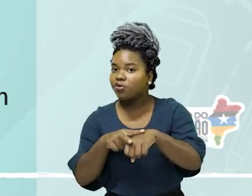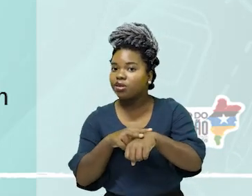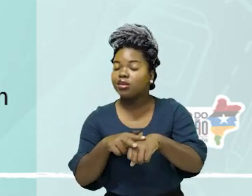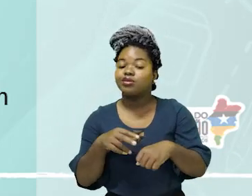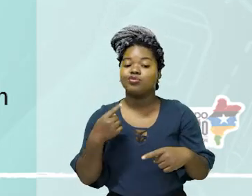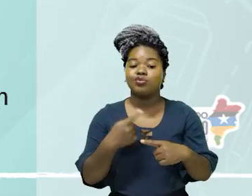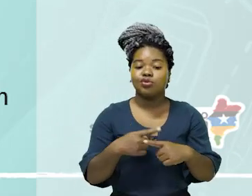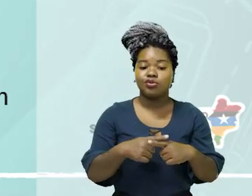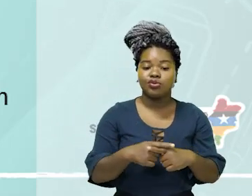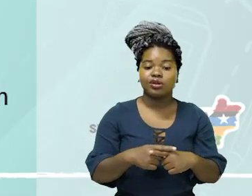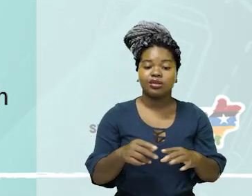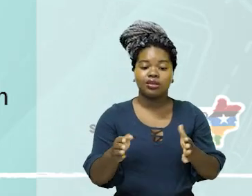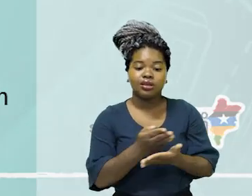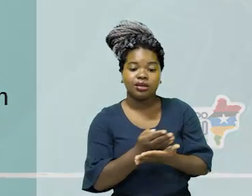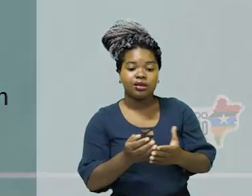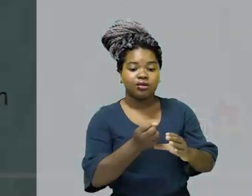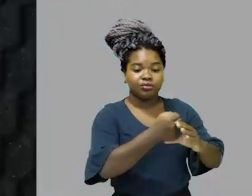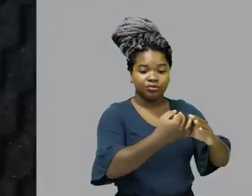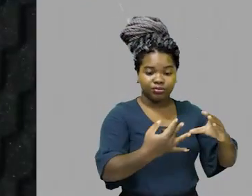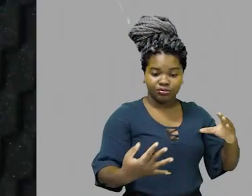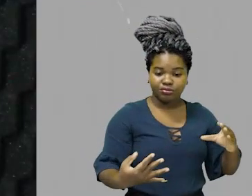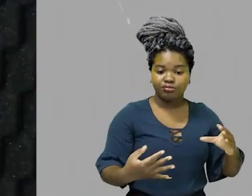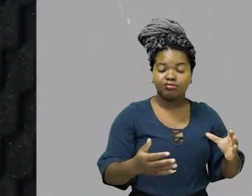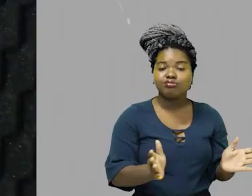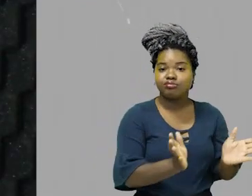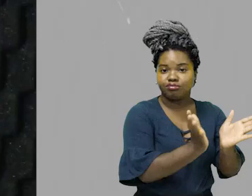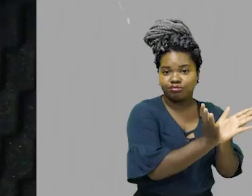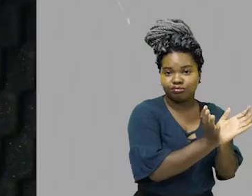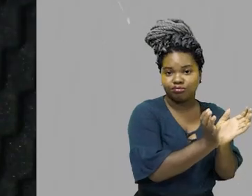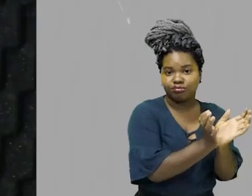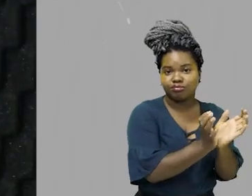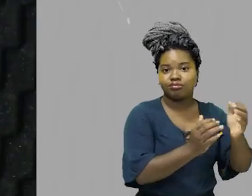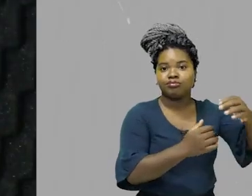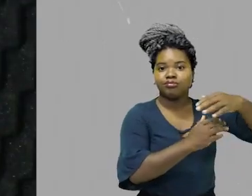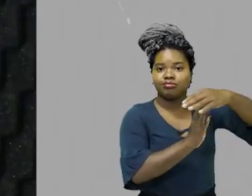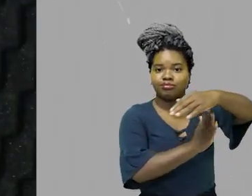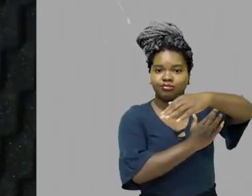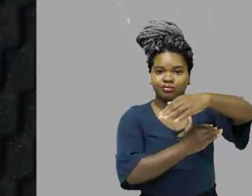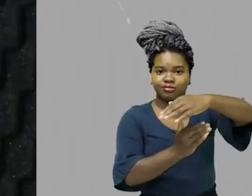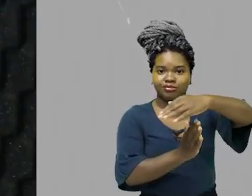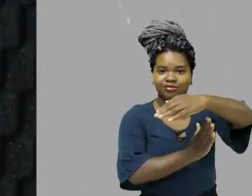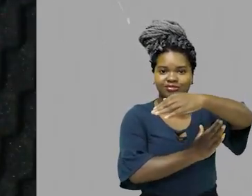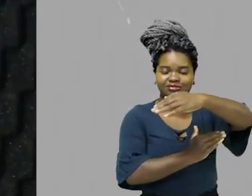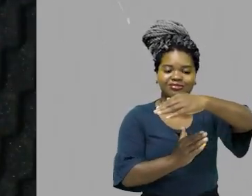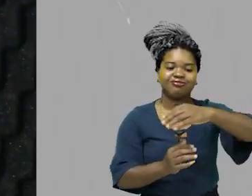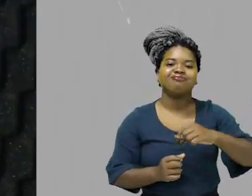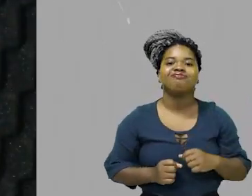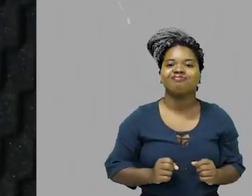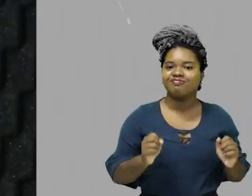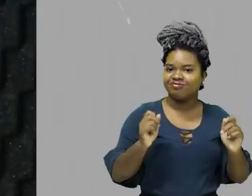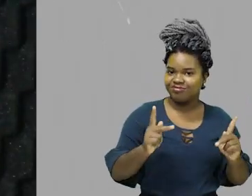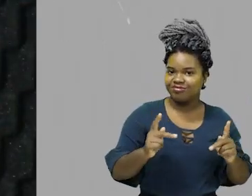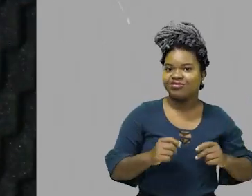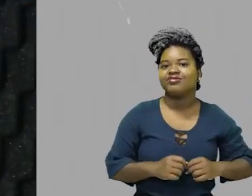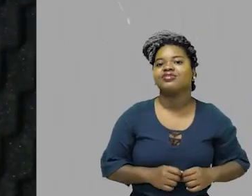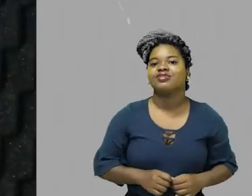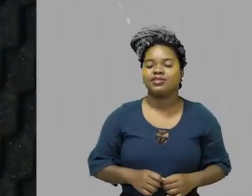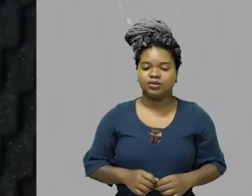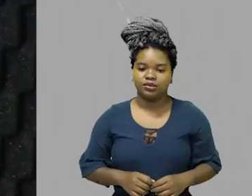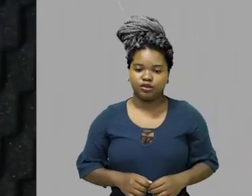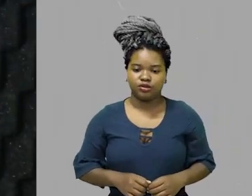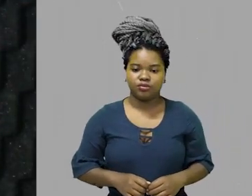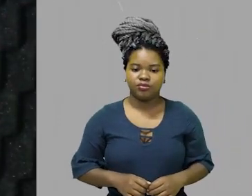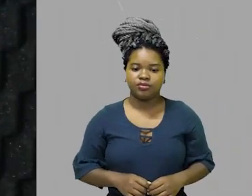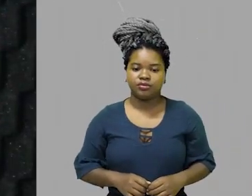esses grupos, tais como a clorofila A e B, e também a reserva energética de amido e